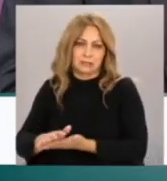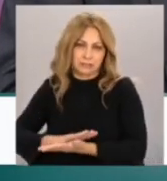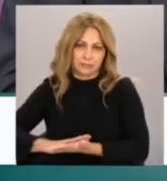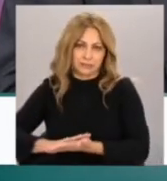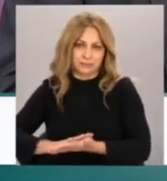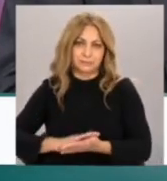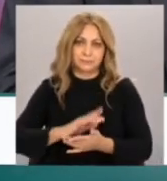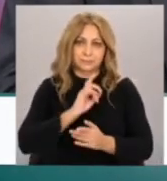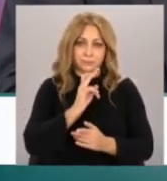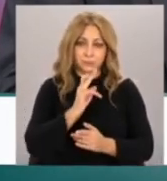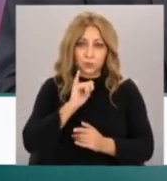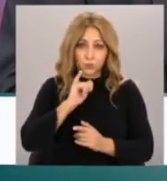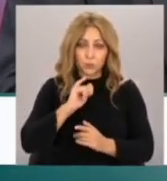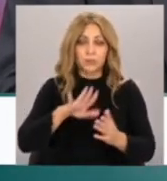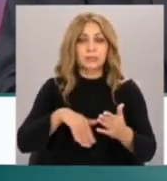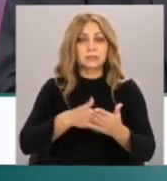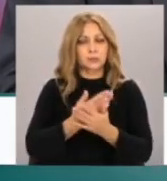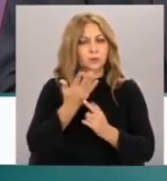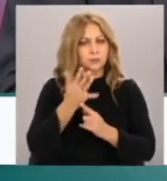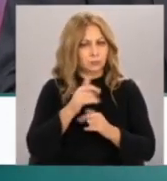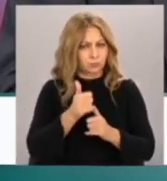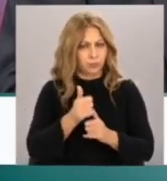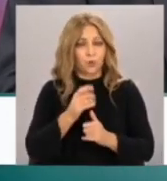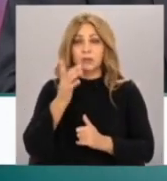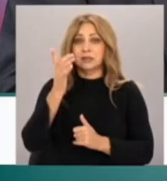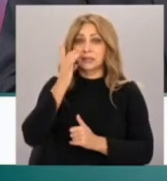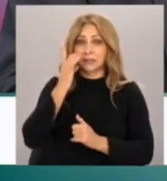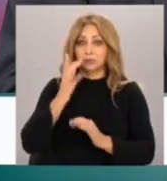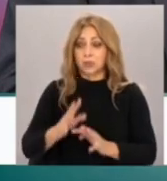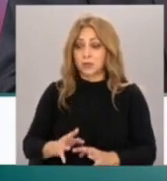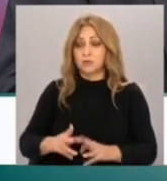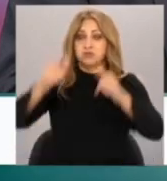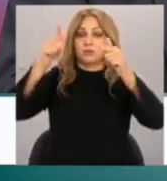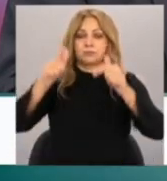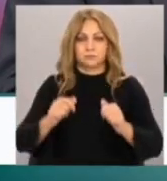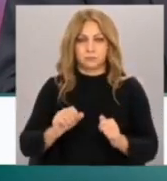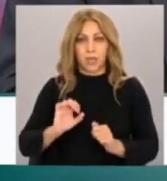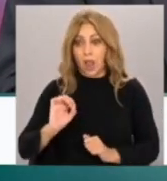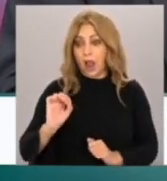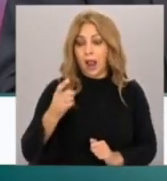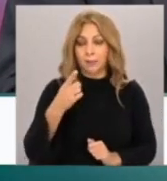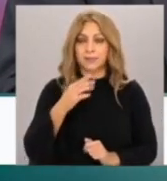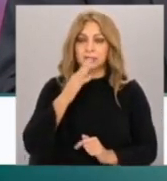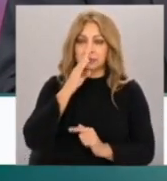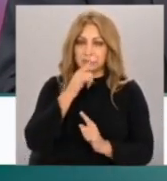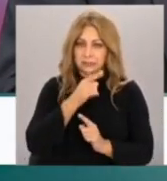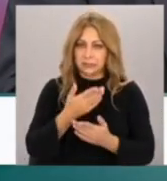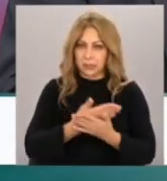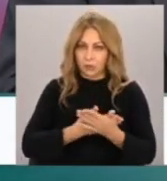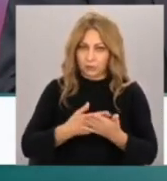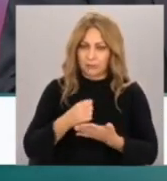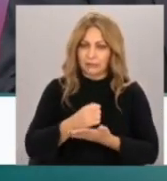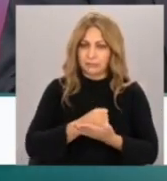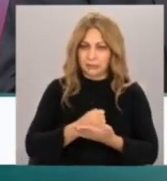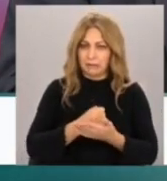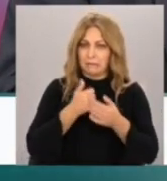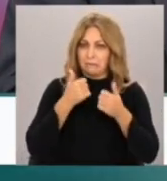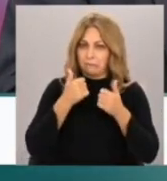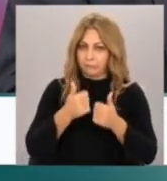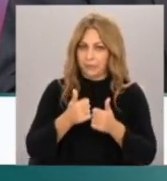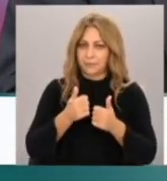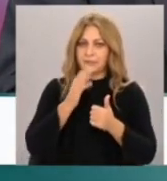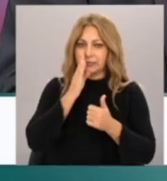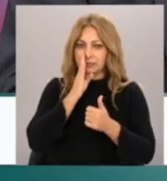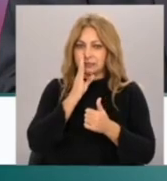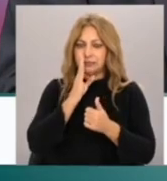Rui o que agora tem um exemplo muito bom da evolução tecnológica que cada vez é mais rápida se os temos estiverem certos a economia o mercado incluir